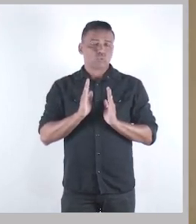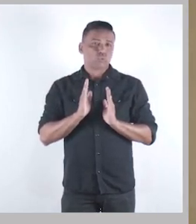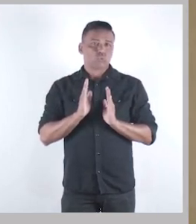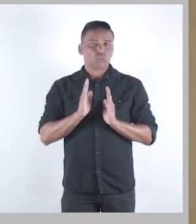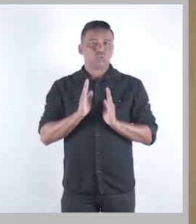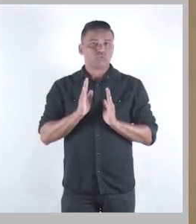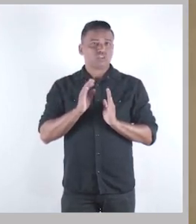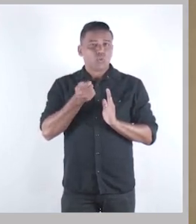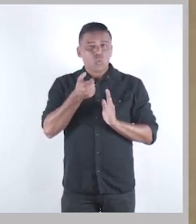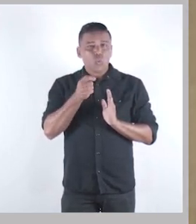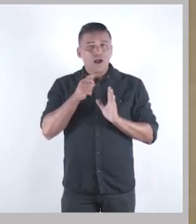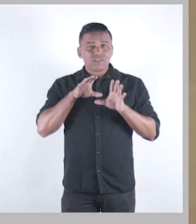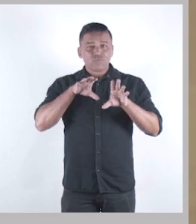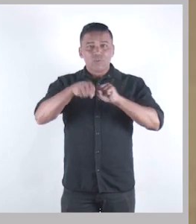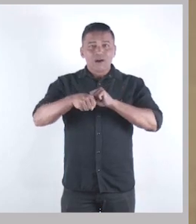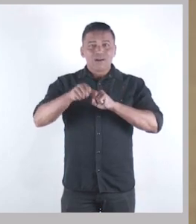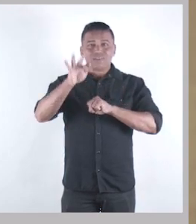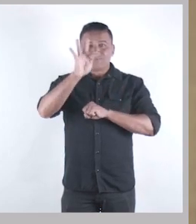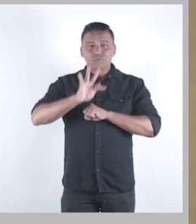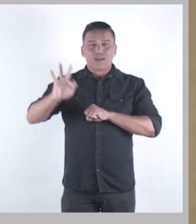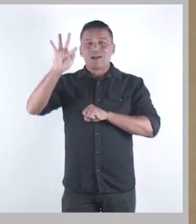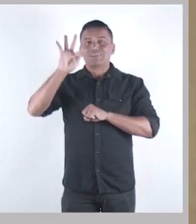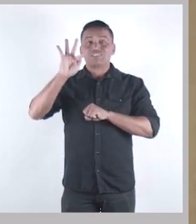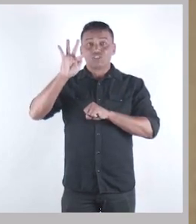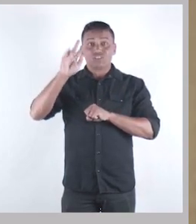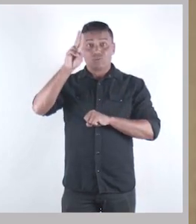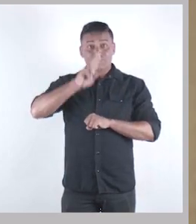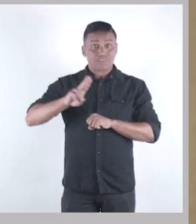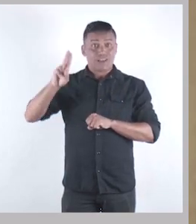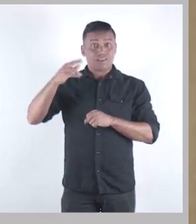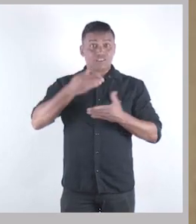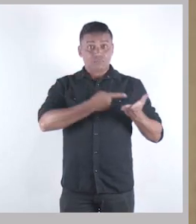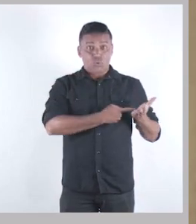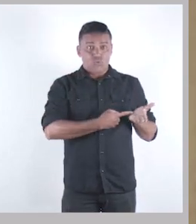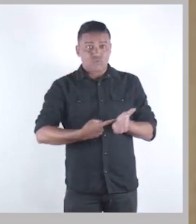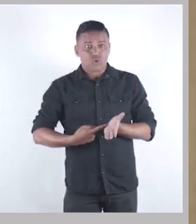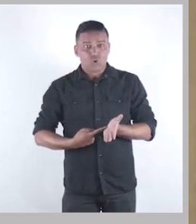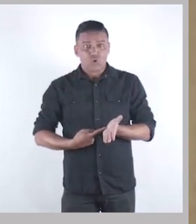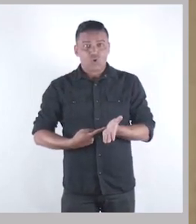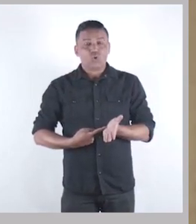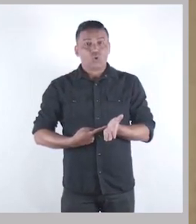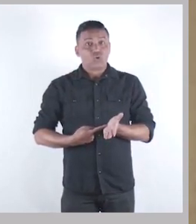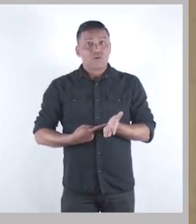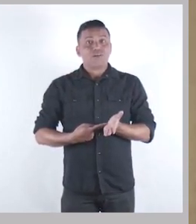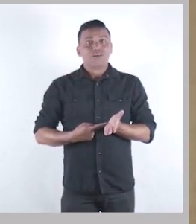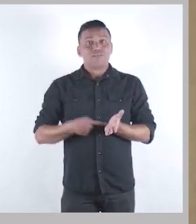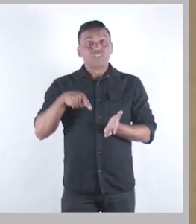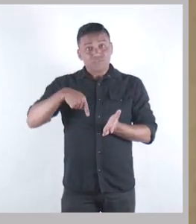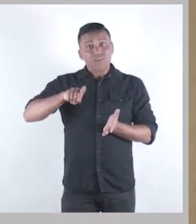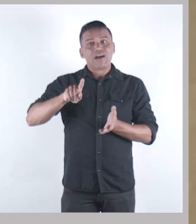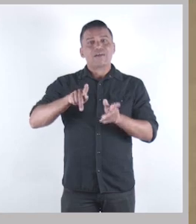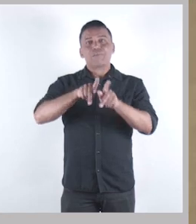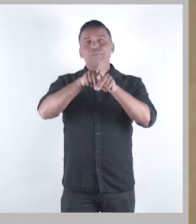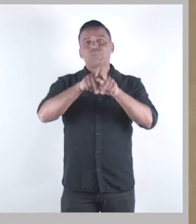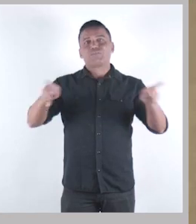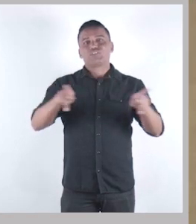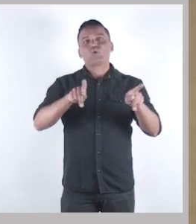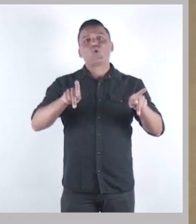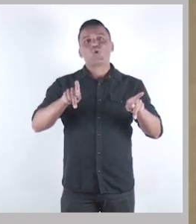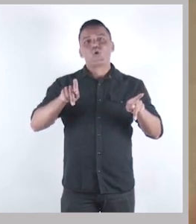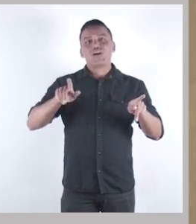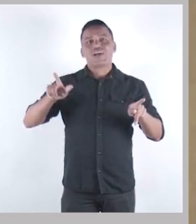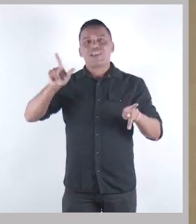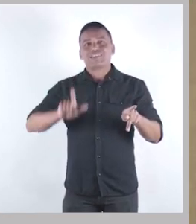prestes a concluir o curso, recebi um convite da própria universidade, da faculdade onde eu estava, para ficar lá e dar aulas de Sim. literatura.